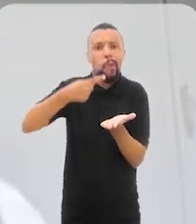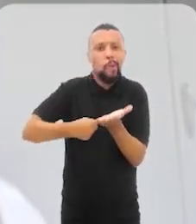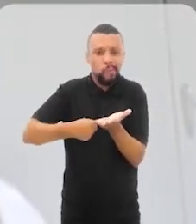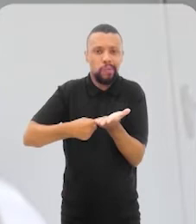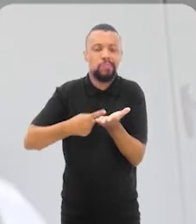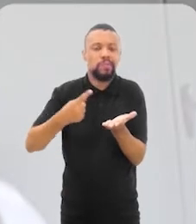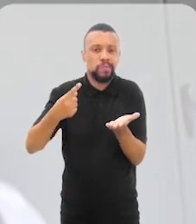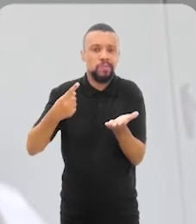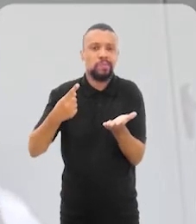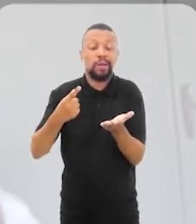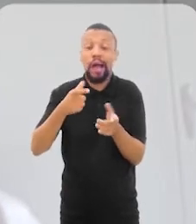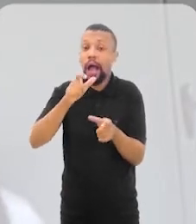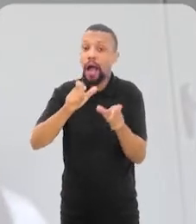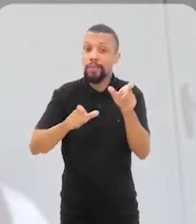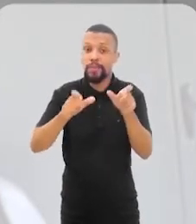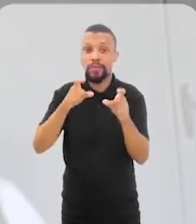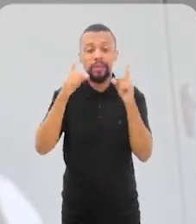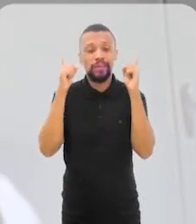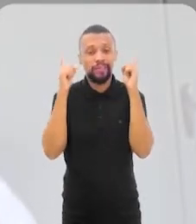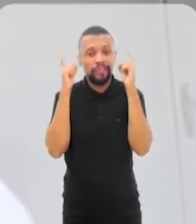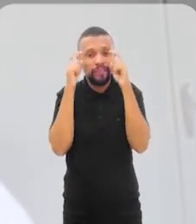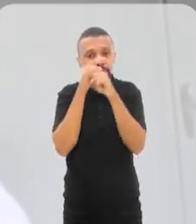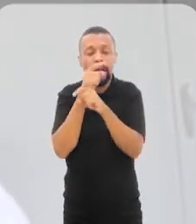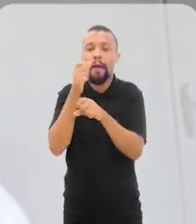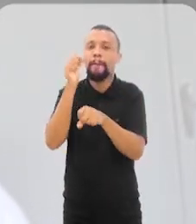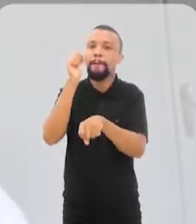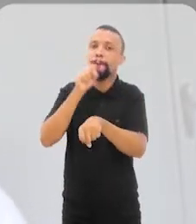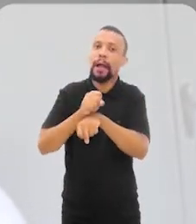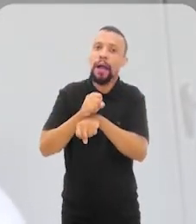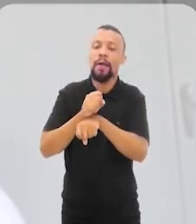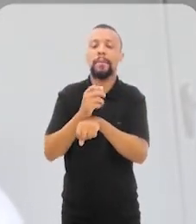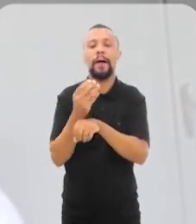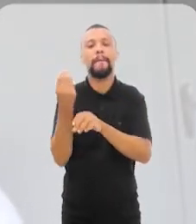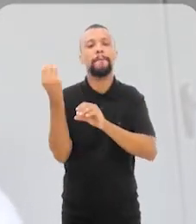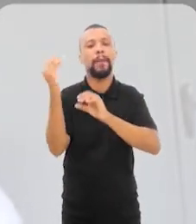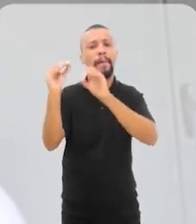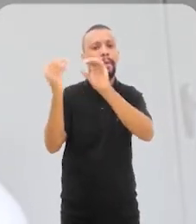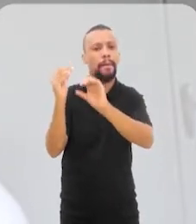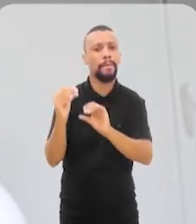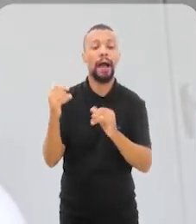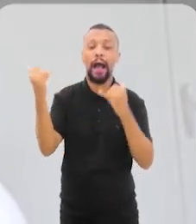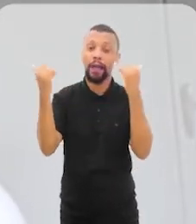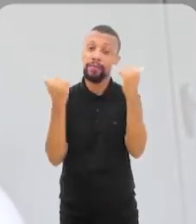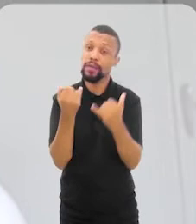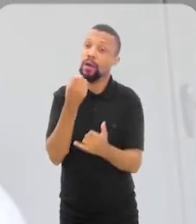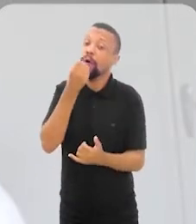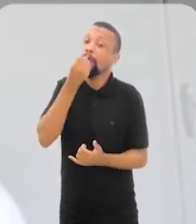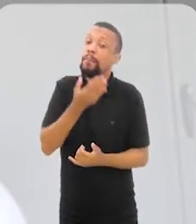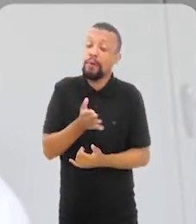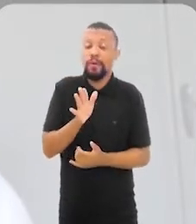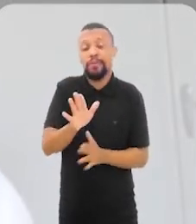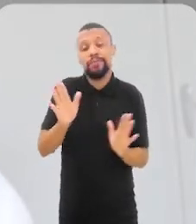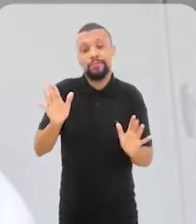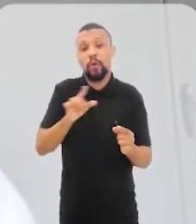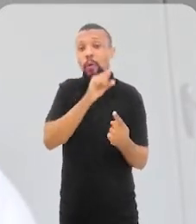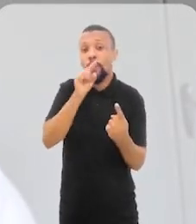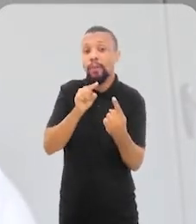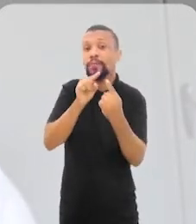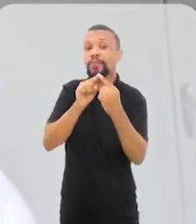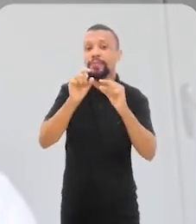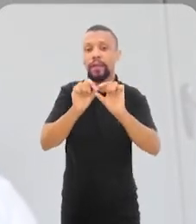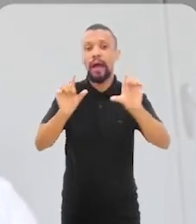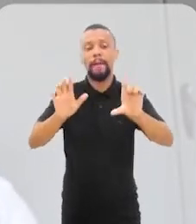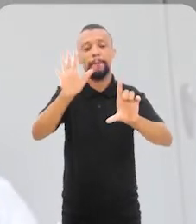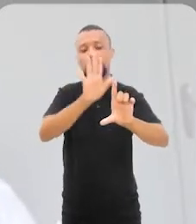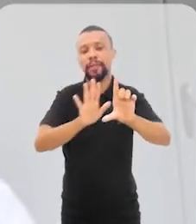compromissos, as pessoas dificilmente elas param para alimentar os dados ali, o que seria muito bom, porque um dos objetivos